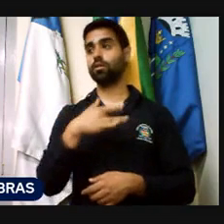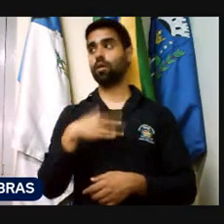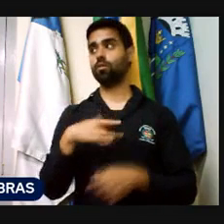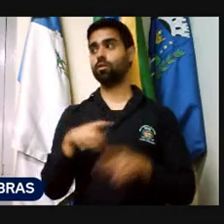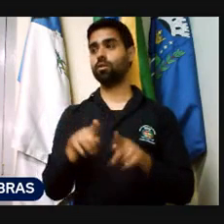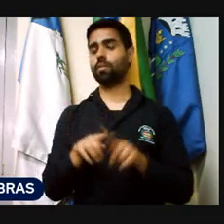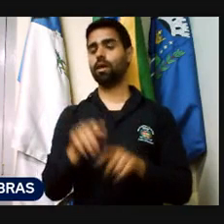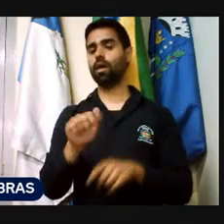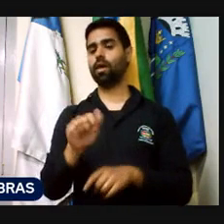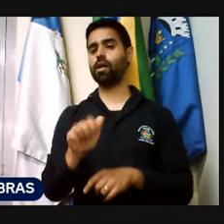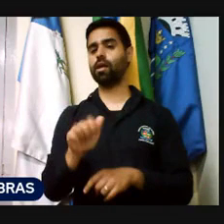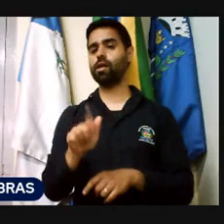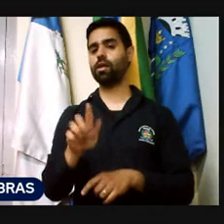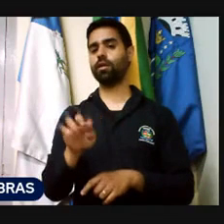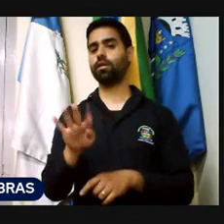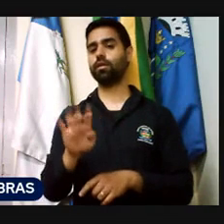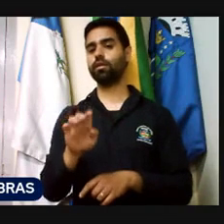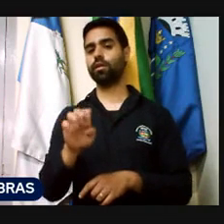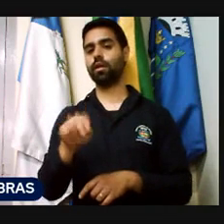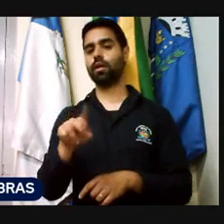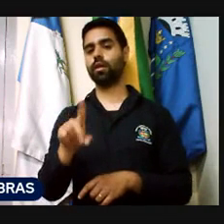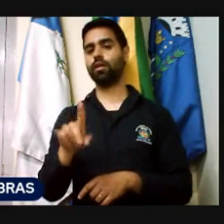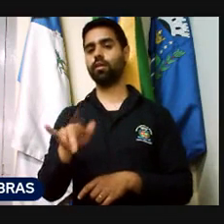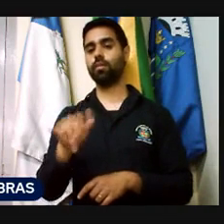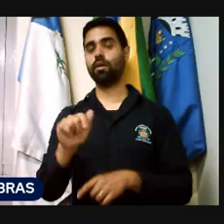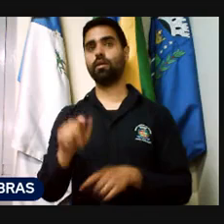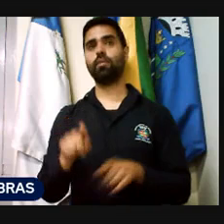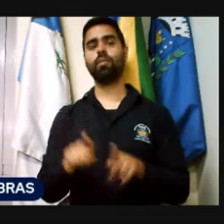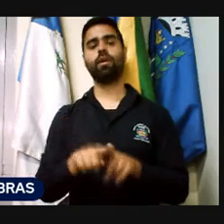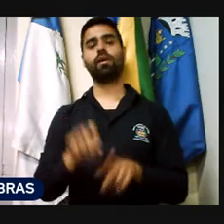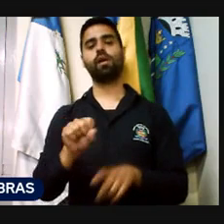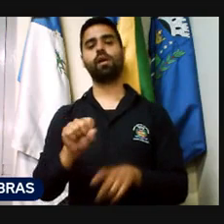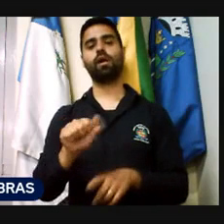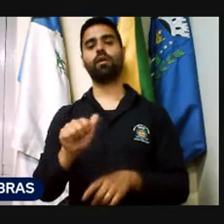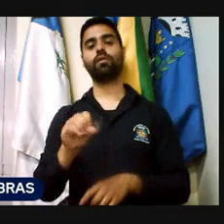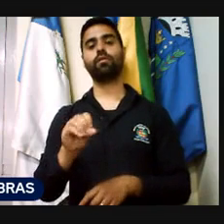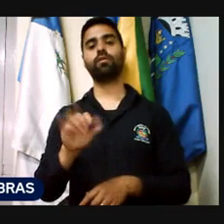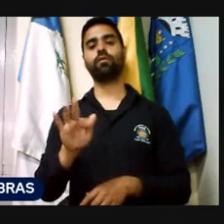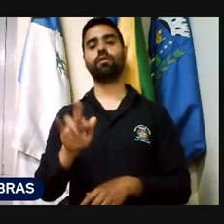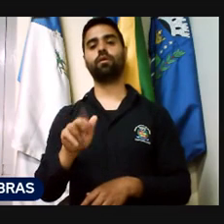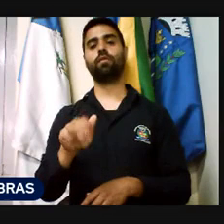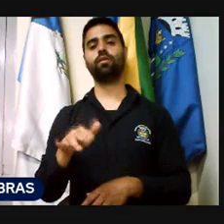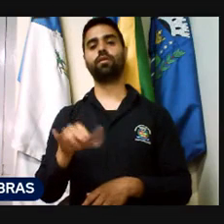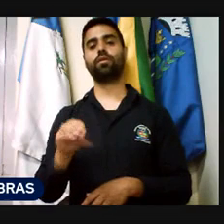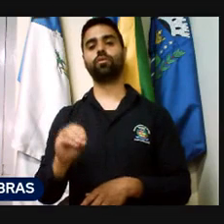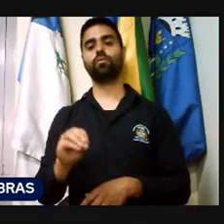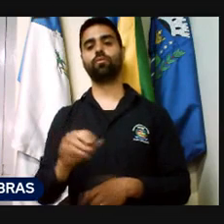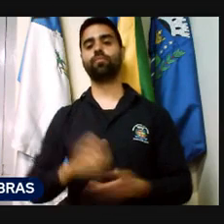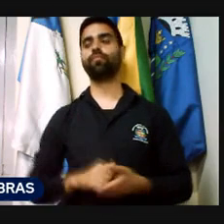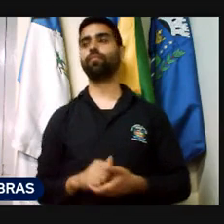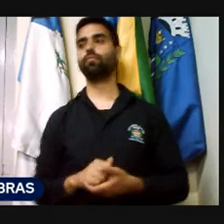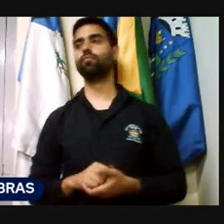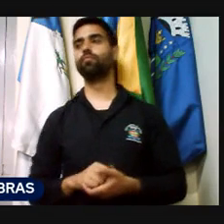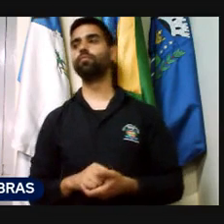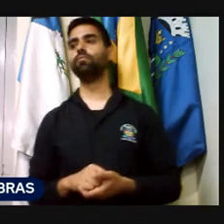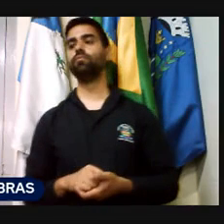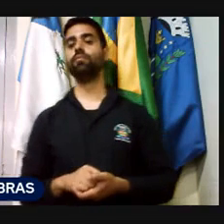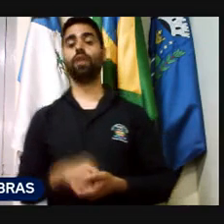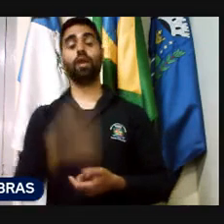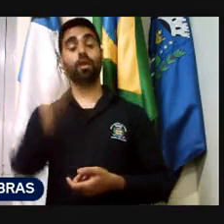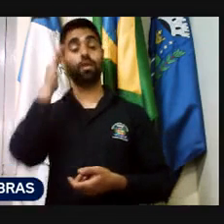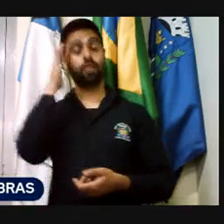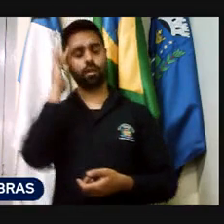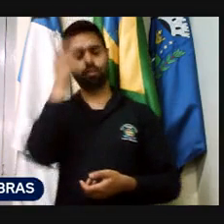agentes de endemia dos distritos e para o bairro São Francisco. Considerando que os agentes comunitários de saúde desempenham um